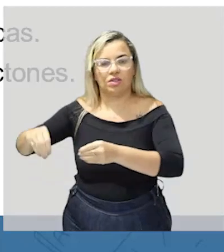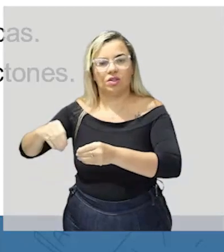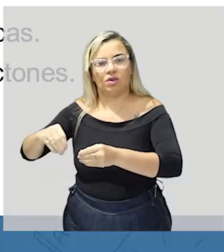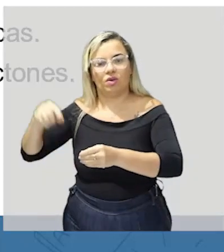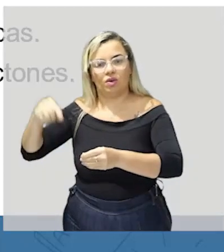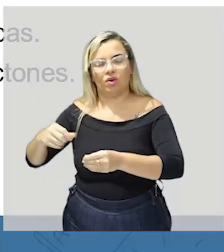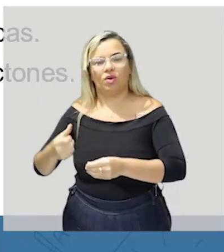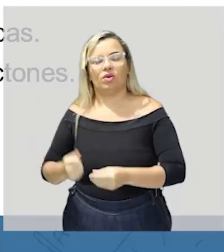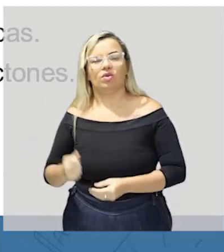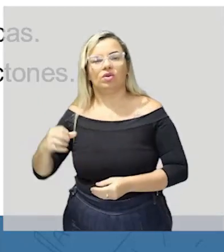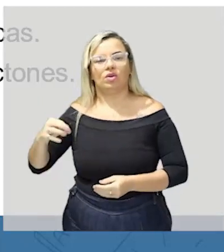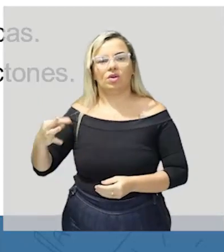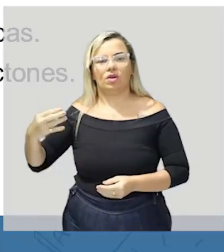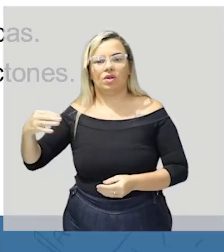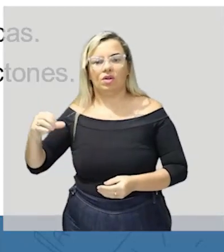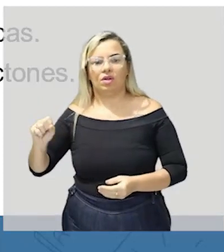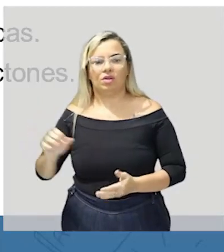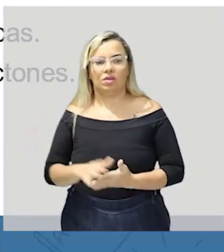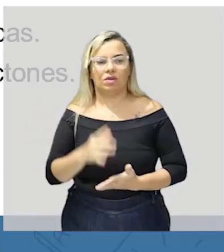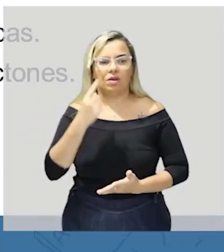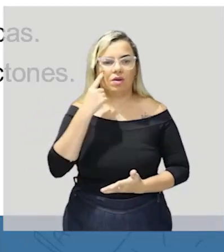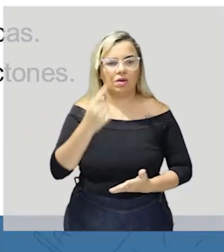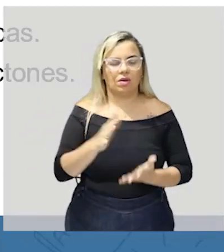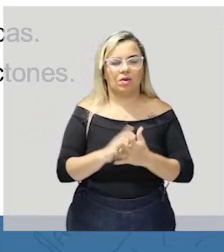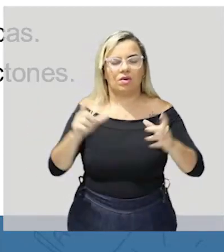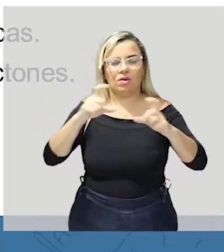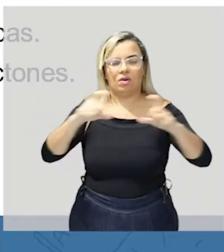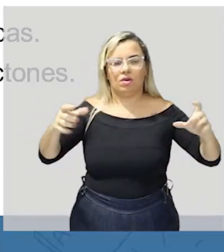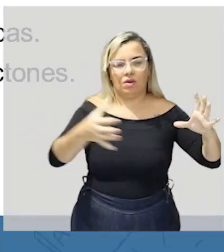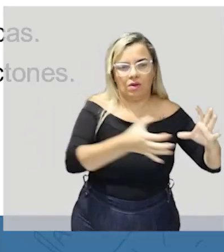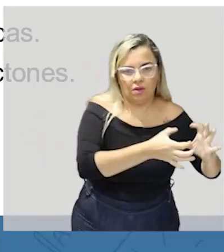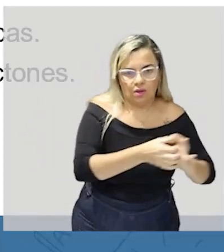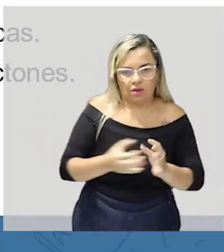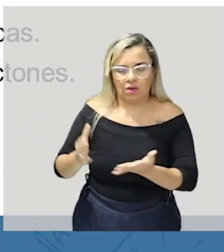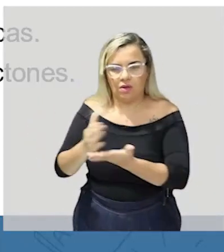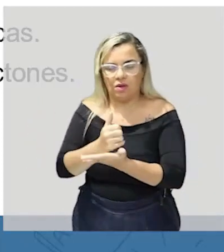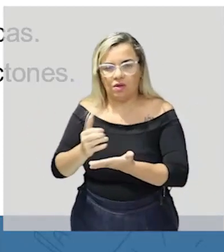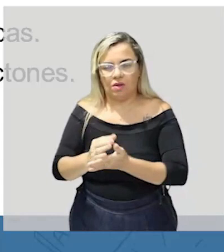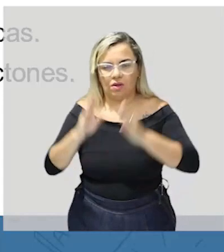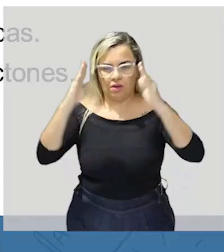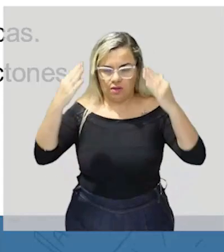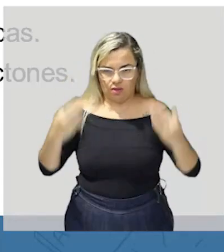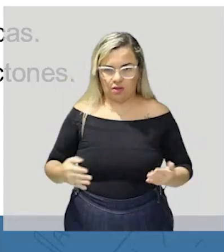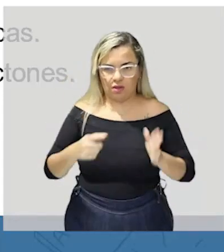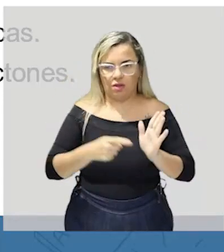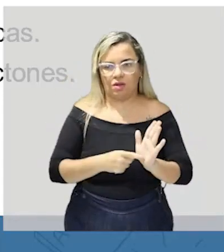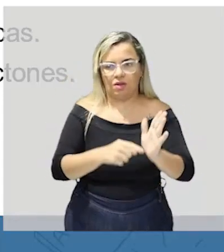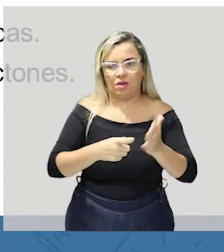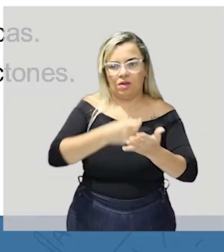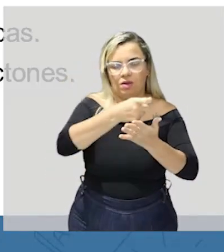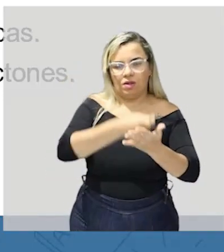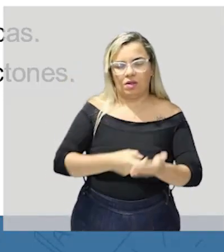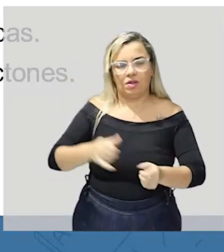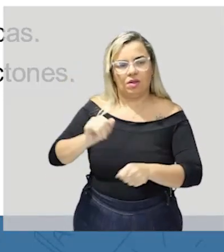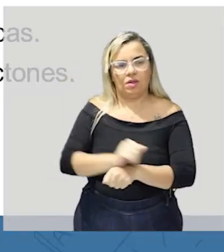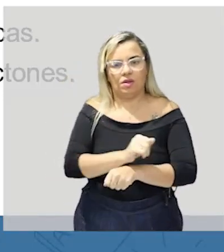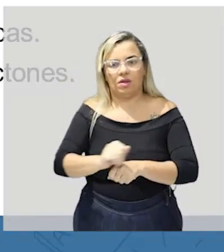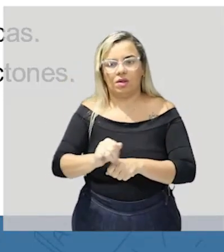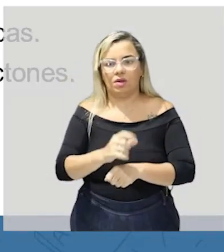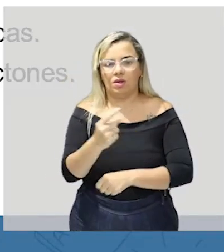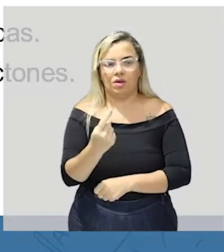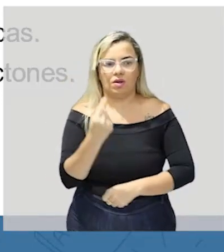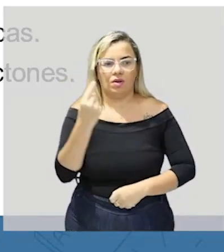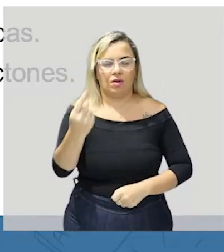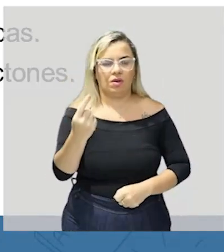No contexto da conquista, conforme a análise apresentada no texto, uma